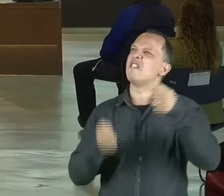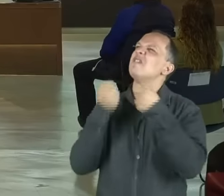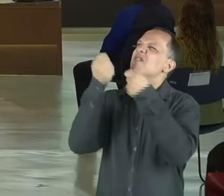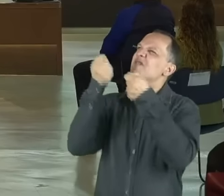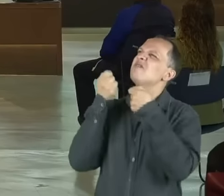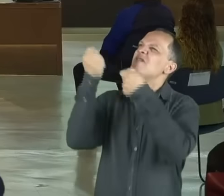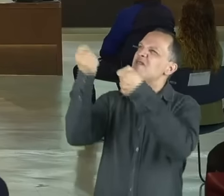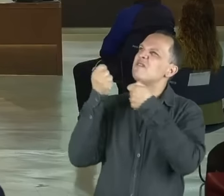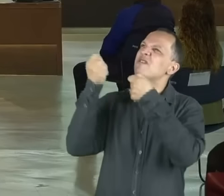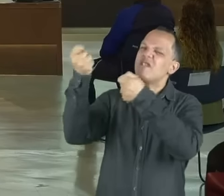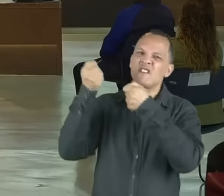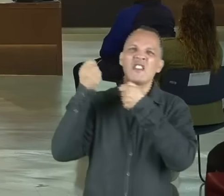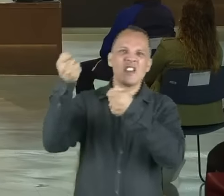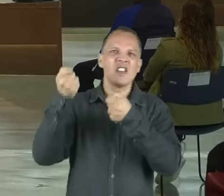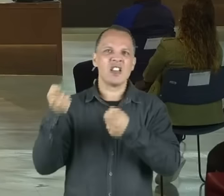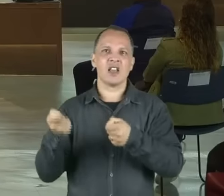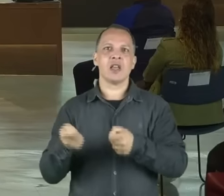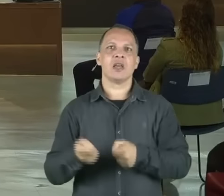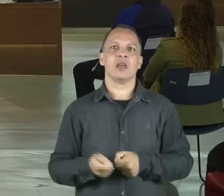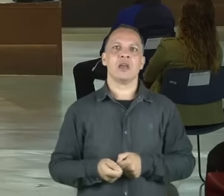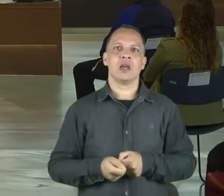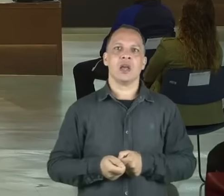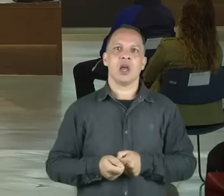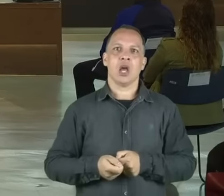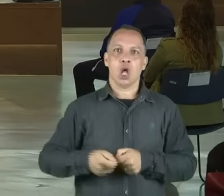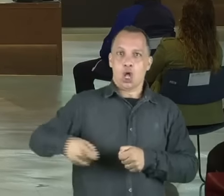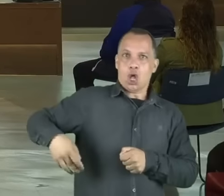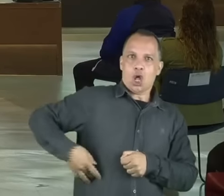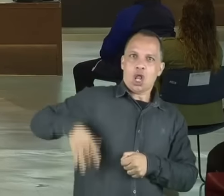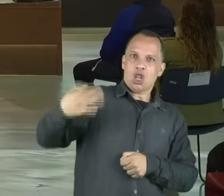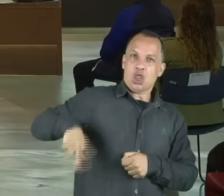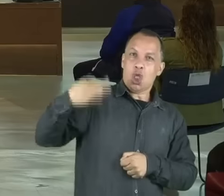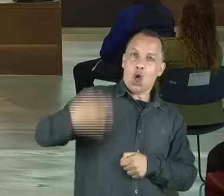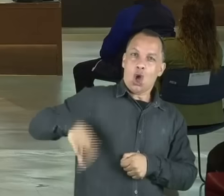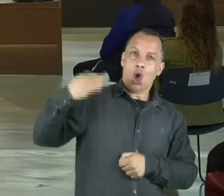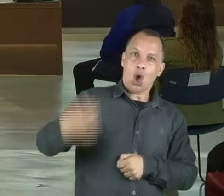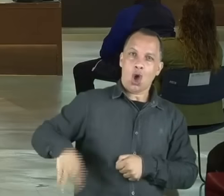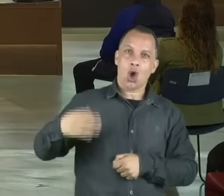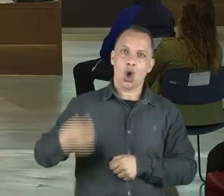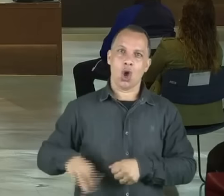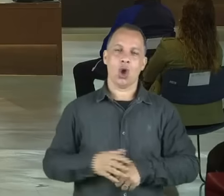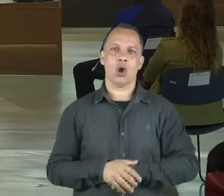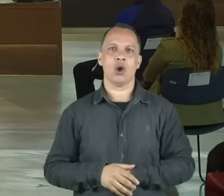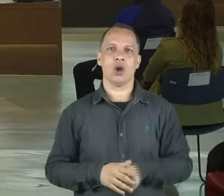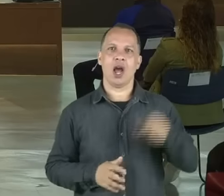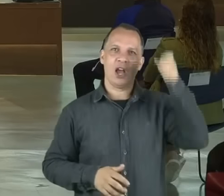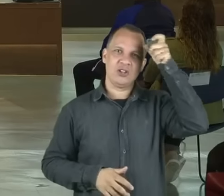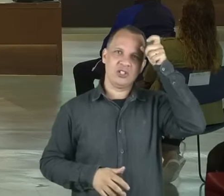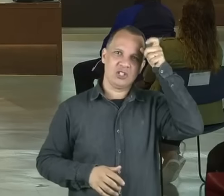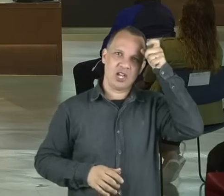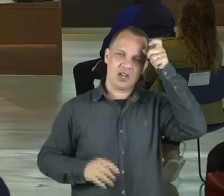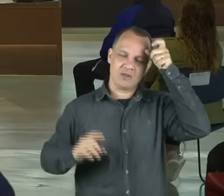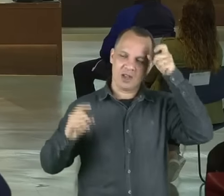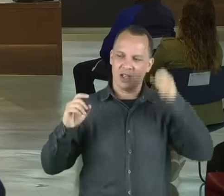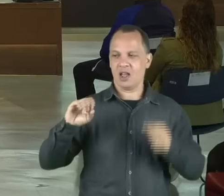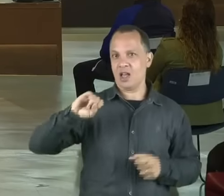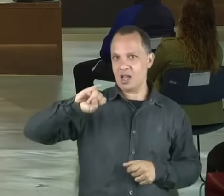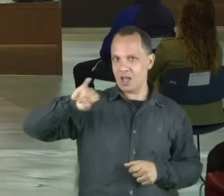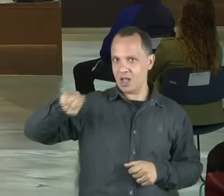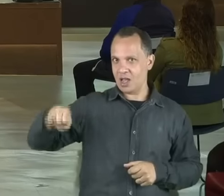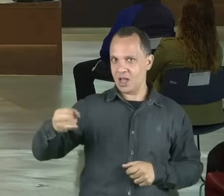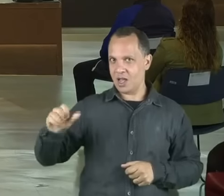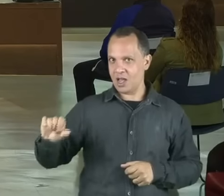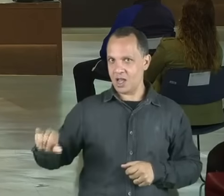carne mesmo bom e então o diabo aflige ferindo o seu corpo físico